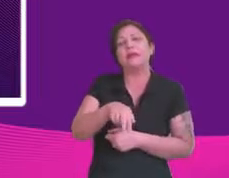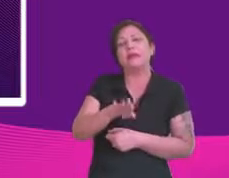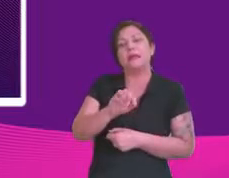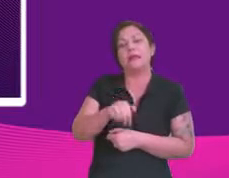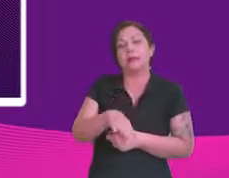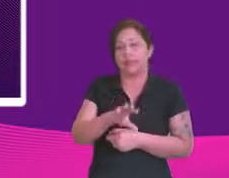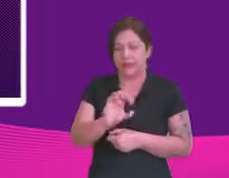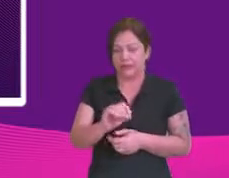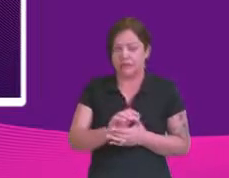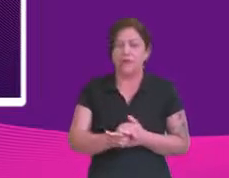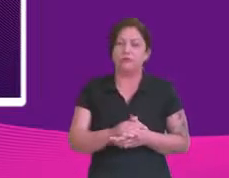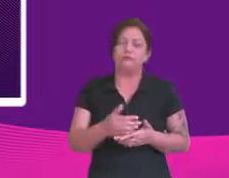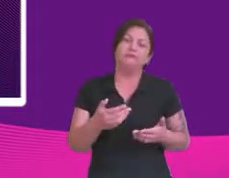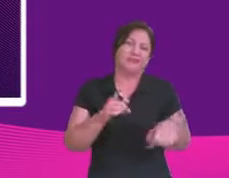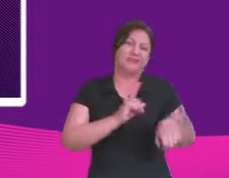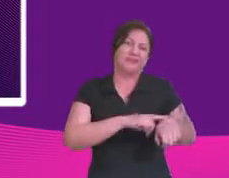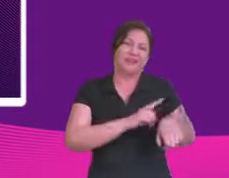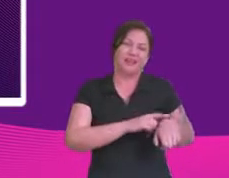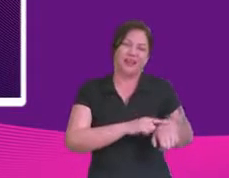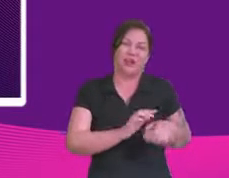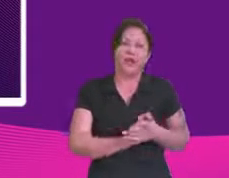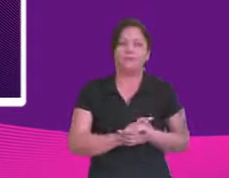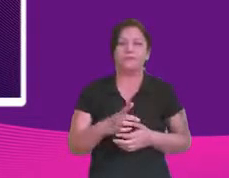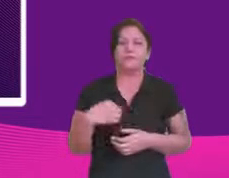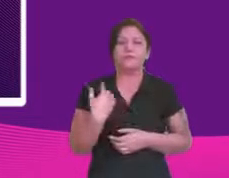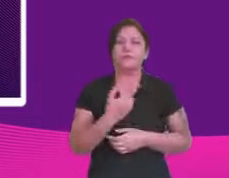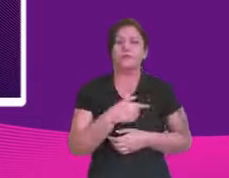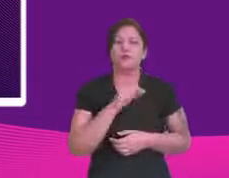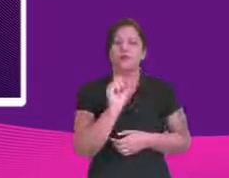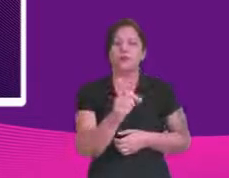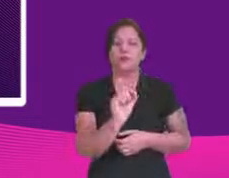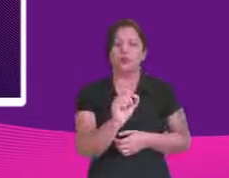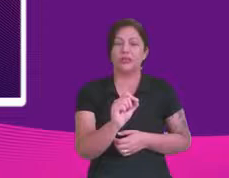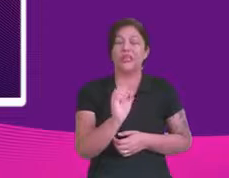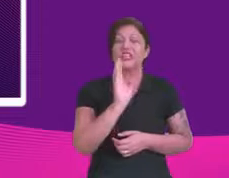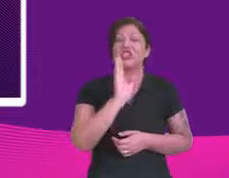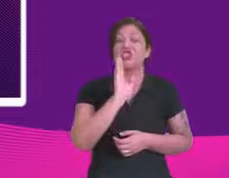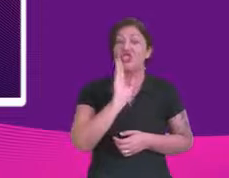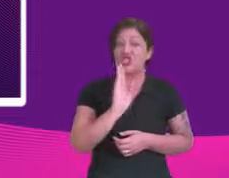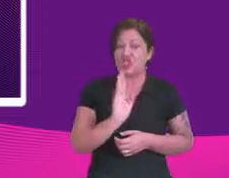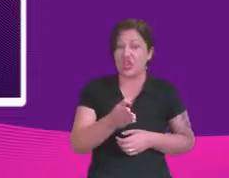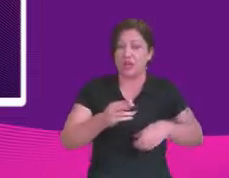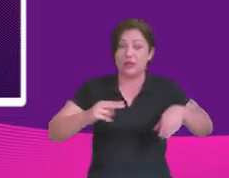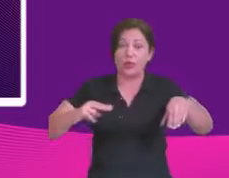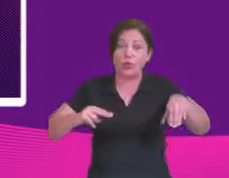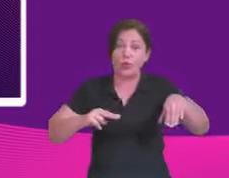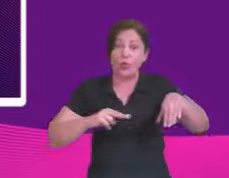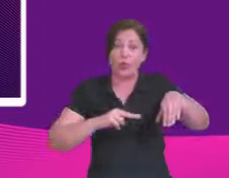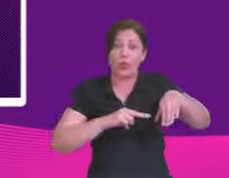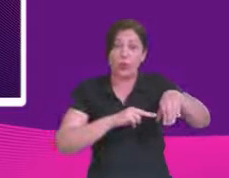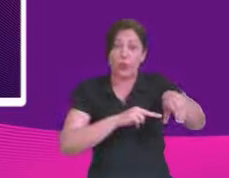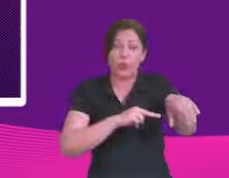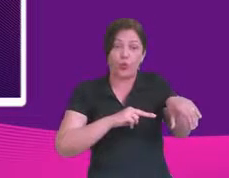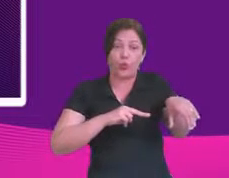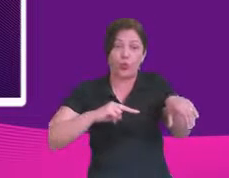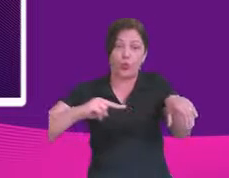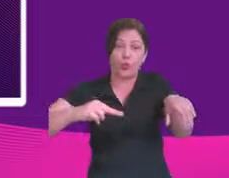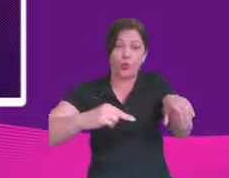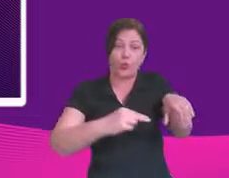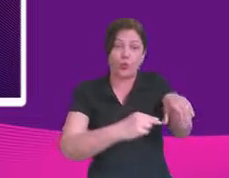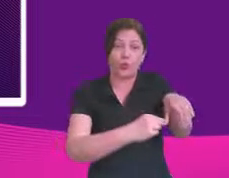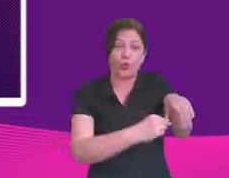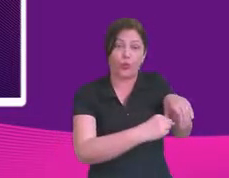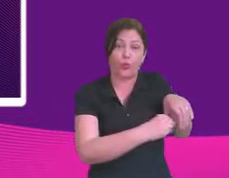Então, nós reestadiamos a paciente com tomografia, aqui a tomografia mostrando uma